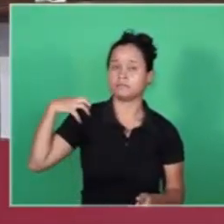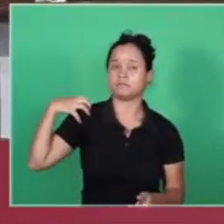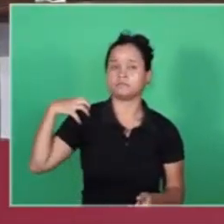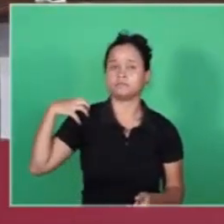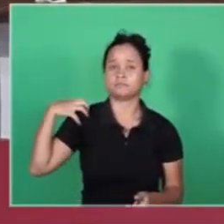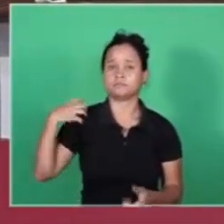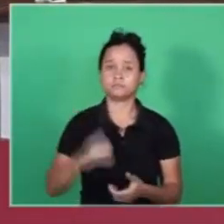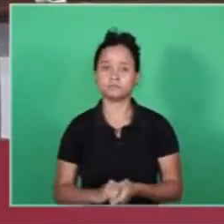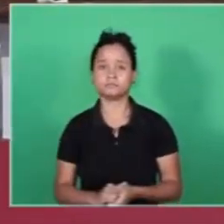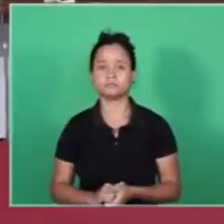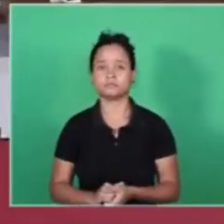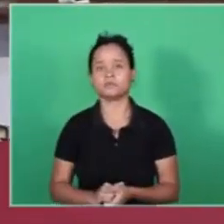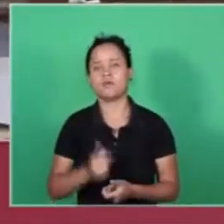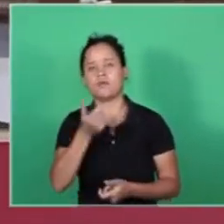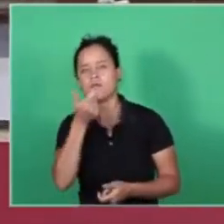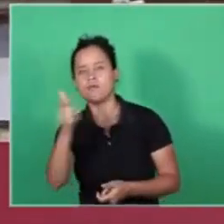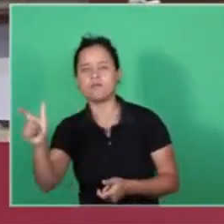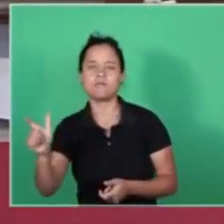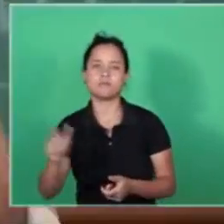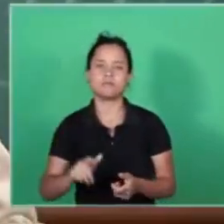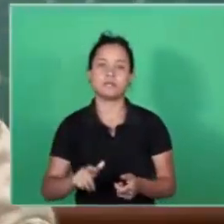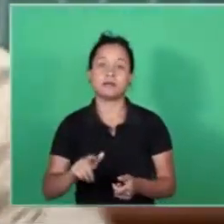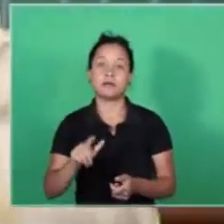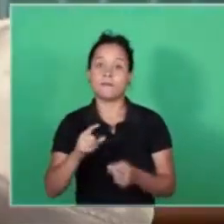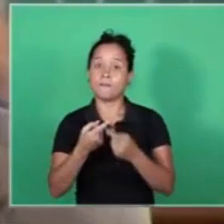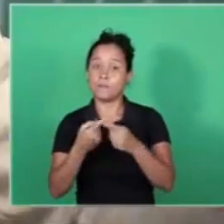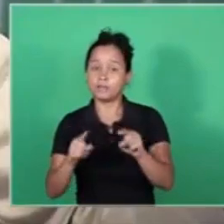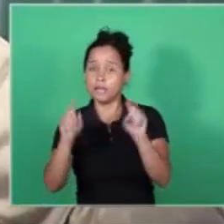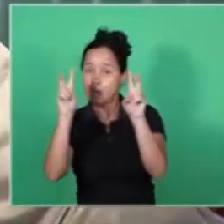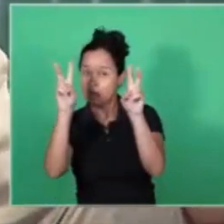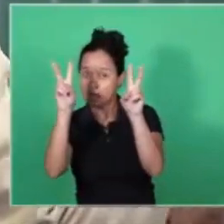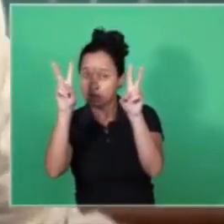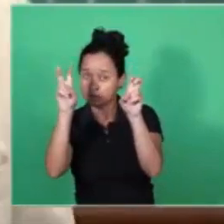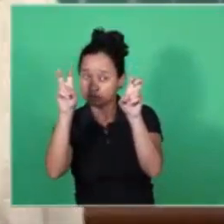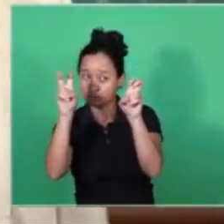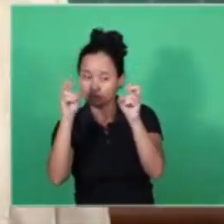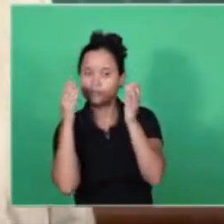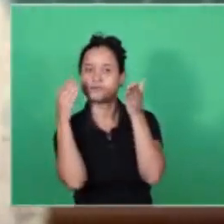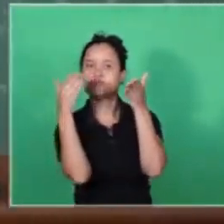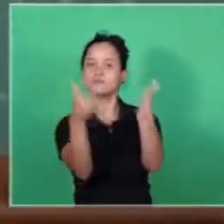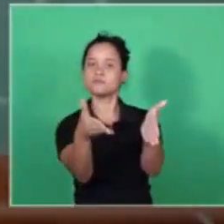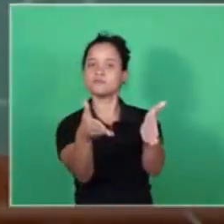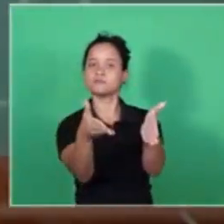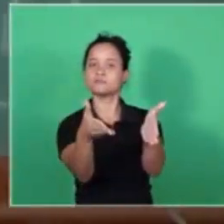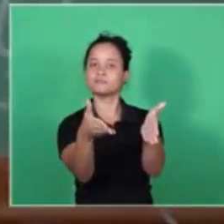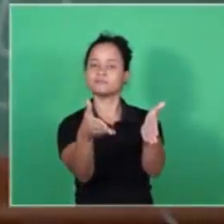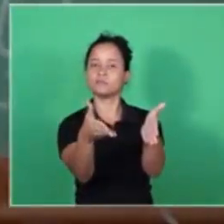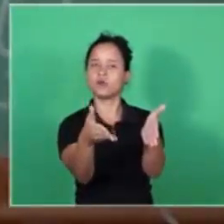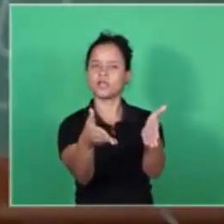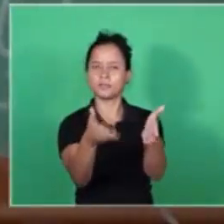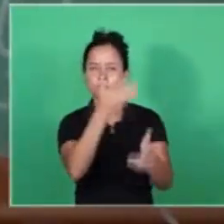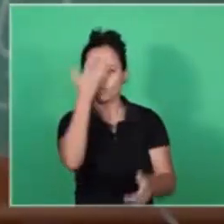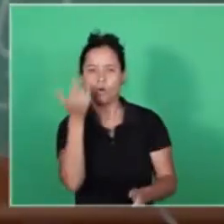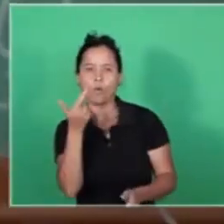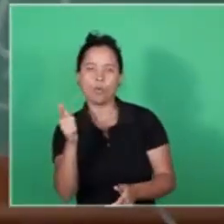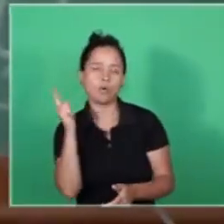em assuntos que eles cogitaram que ninguém conseguiu. Então, é o